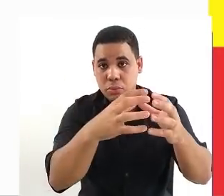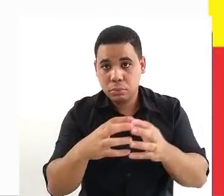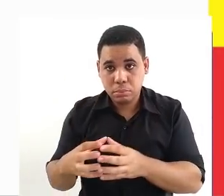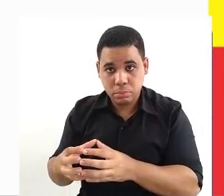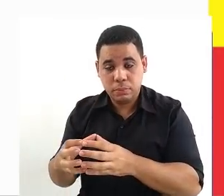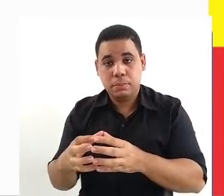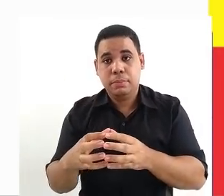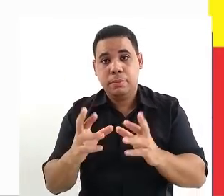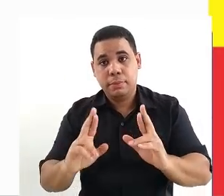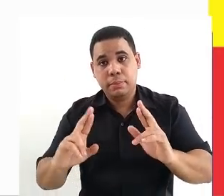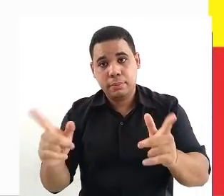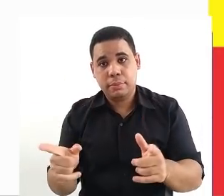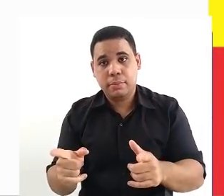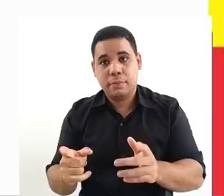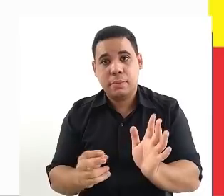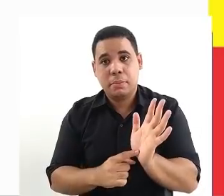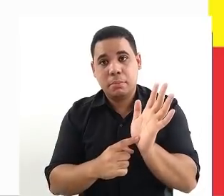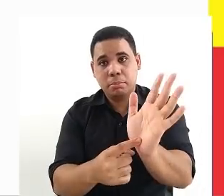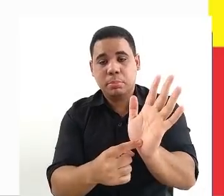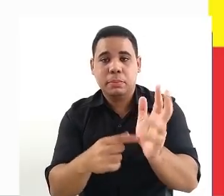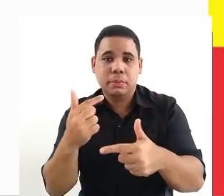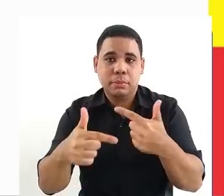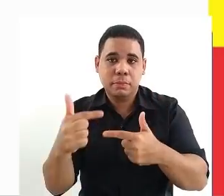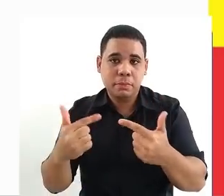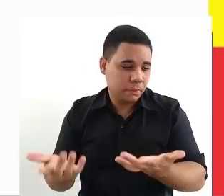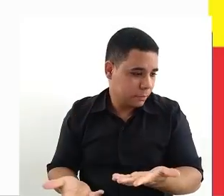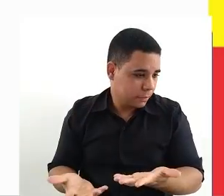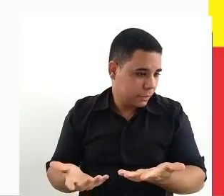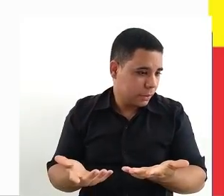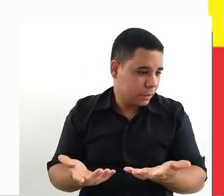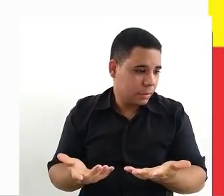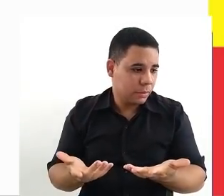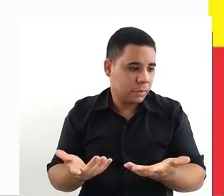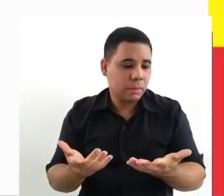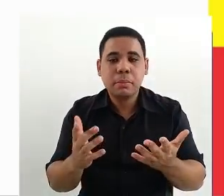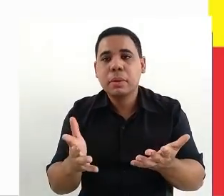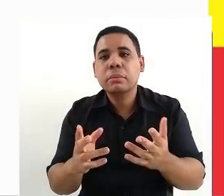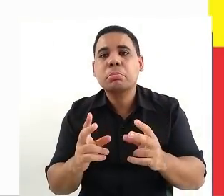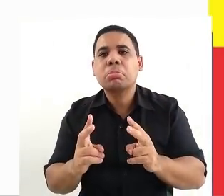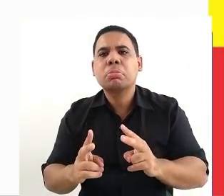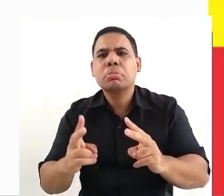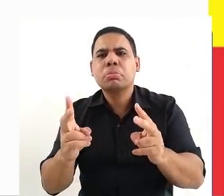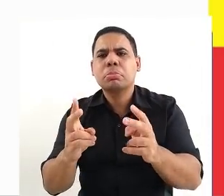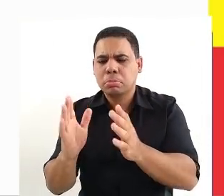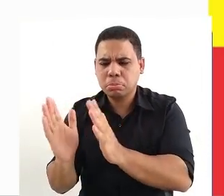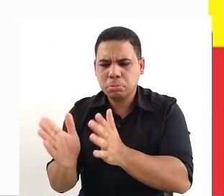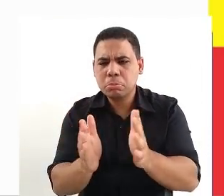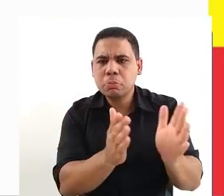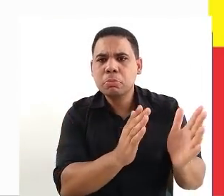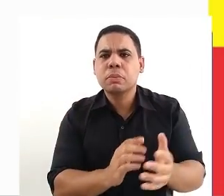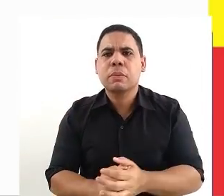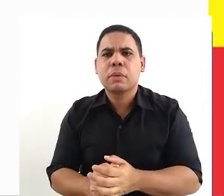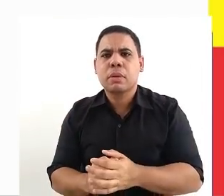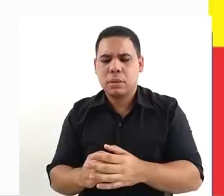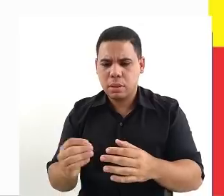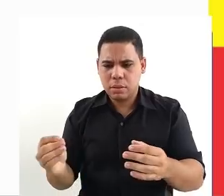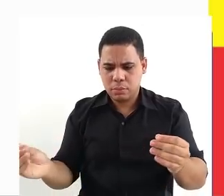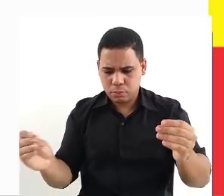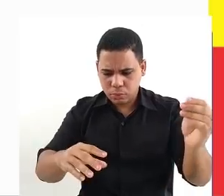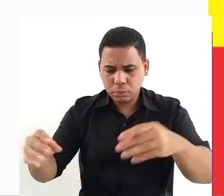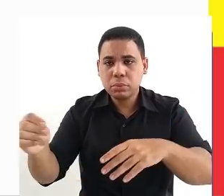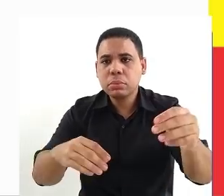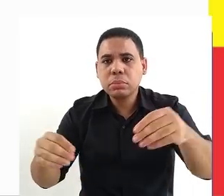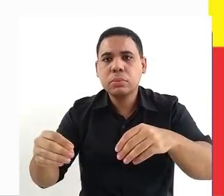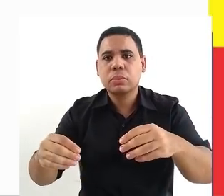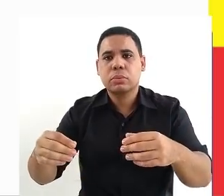trabalho. Para determinar a ordem dessas apresentações dos grupos, ele colocou em uma urna